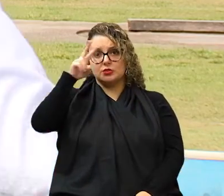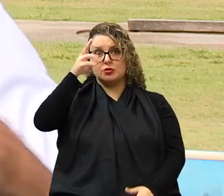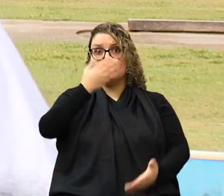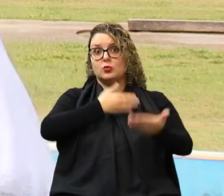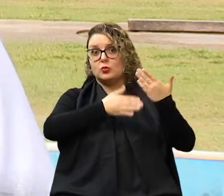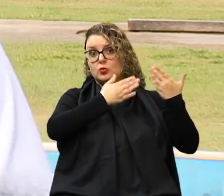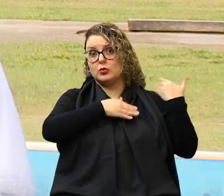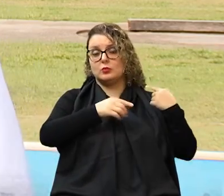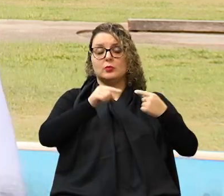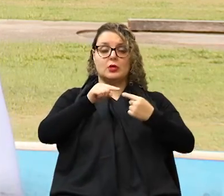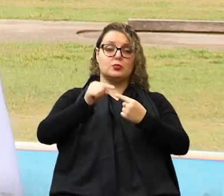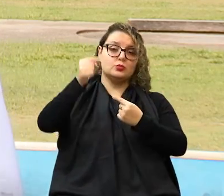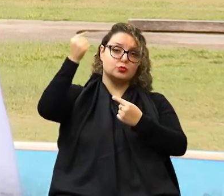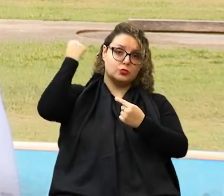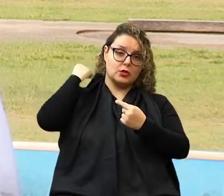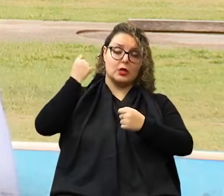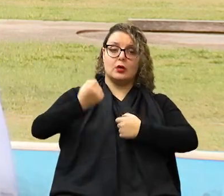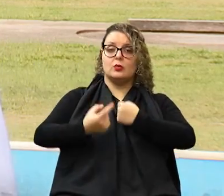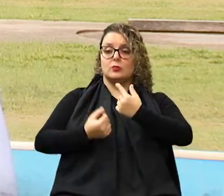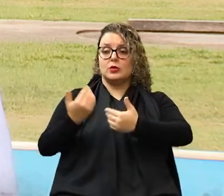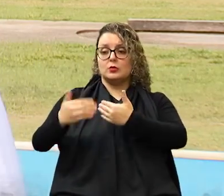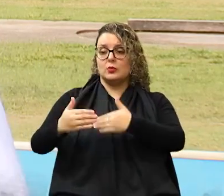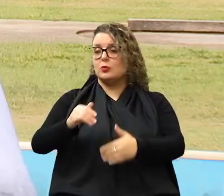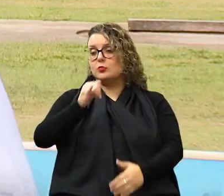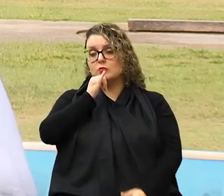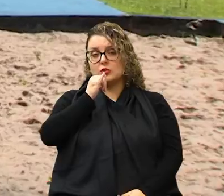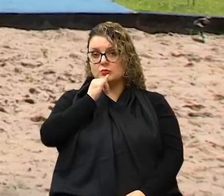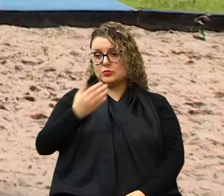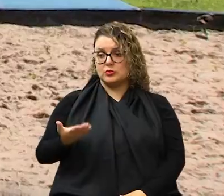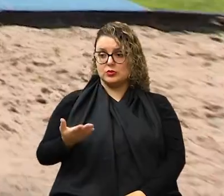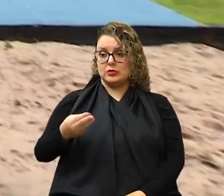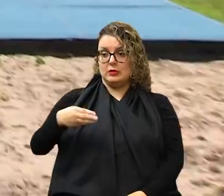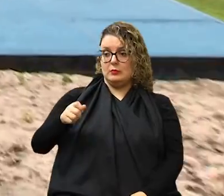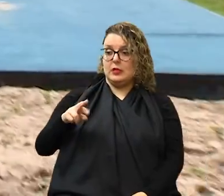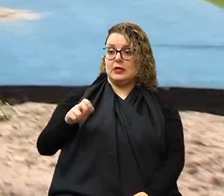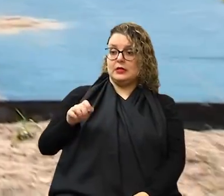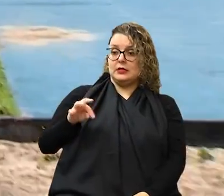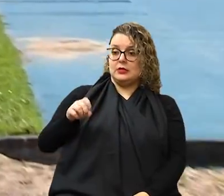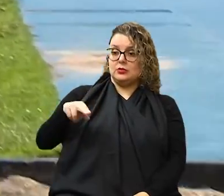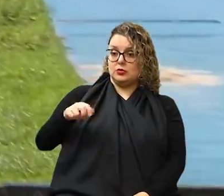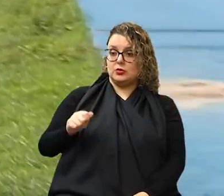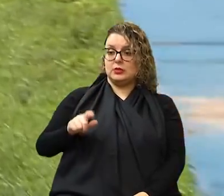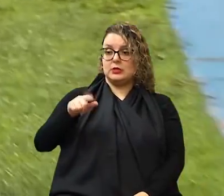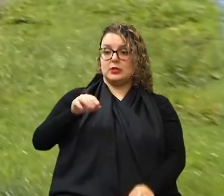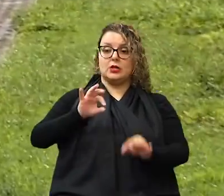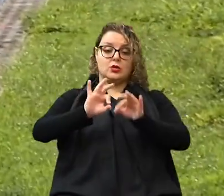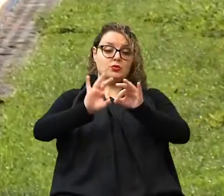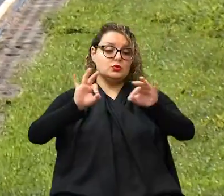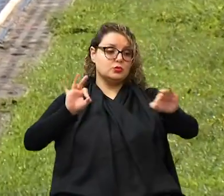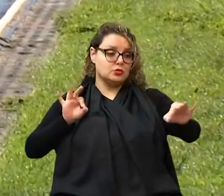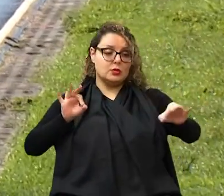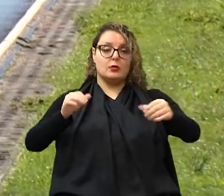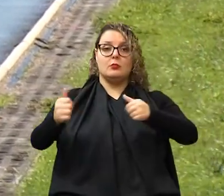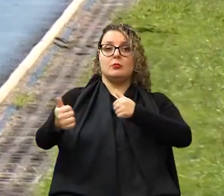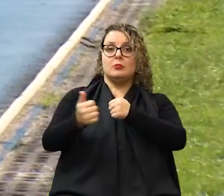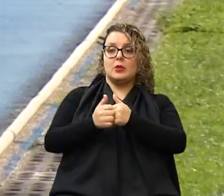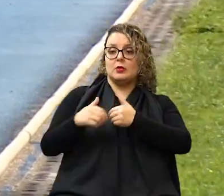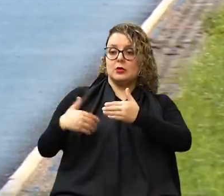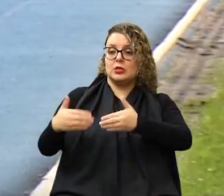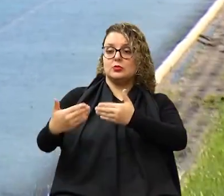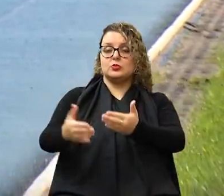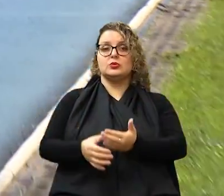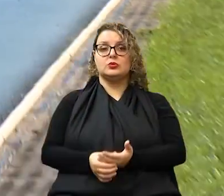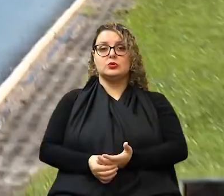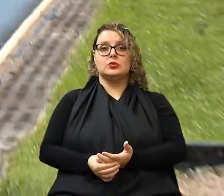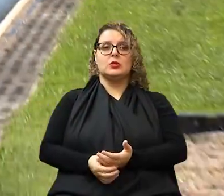de remeter à antiguidade, algumas provas, como por exemplo a gente está falando da maratona, que é a distância que foi próxima, que